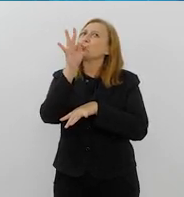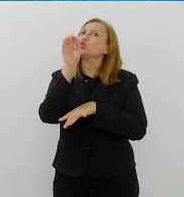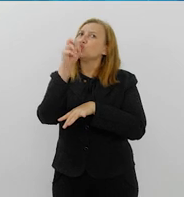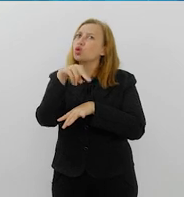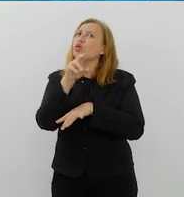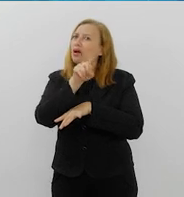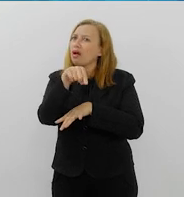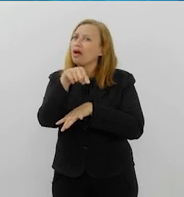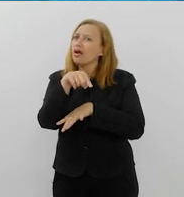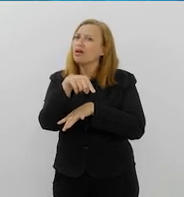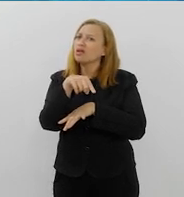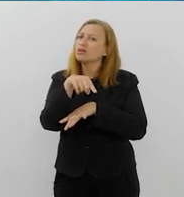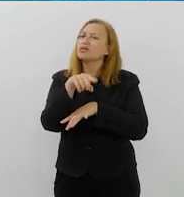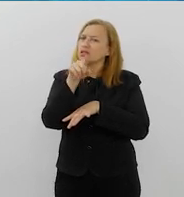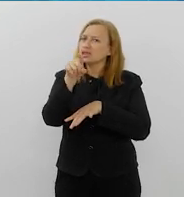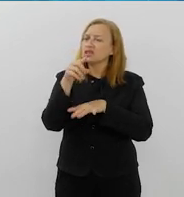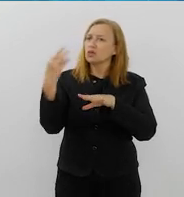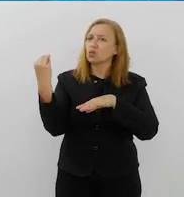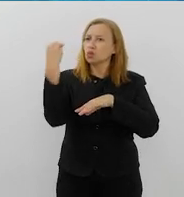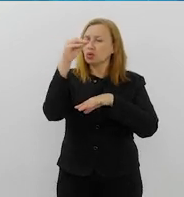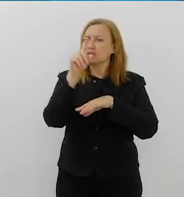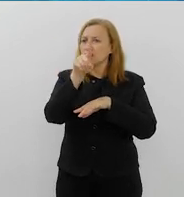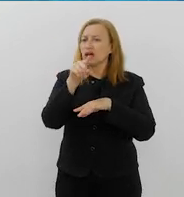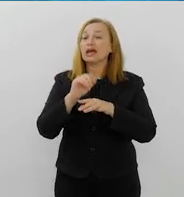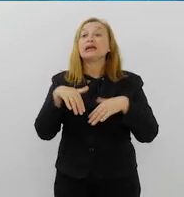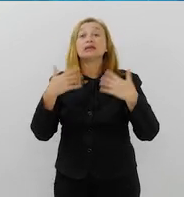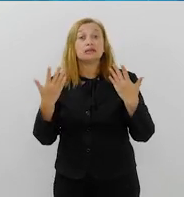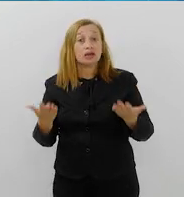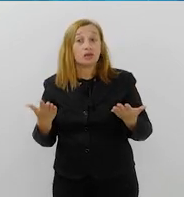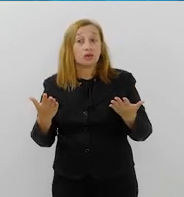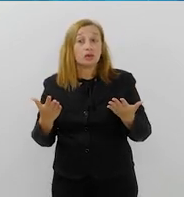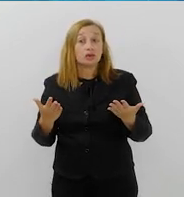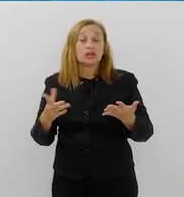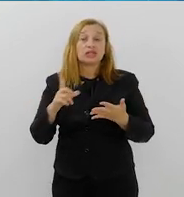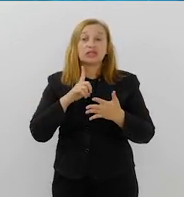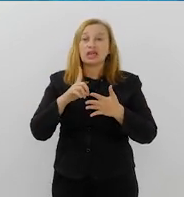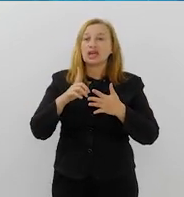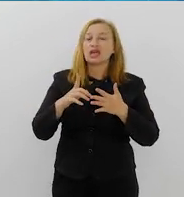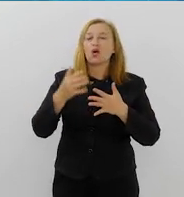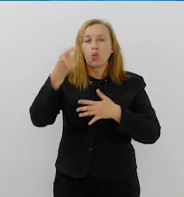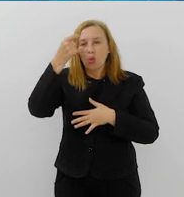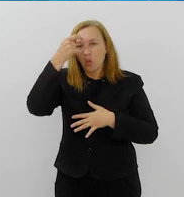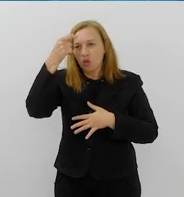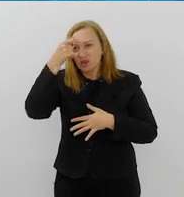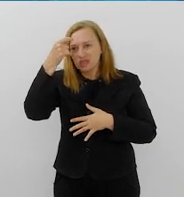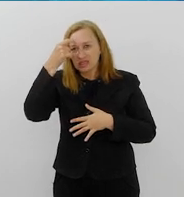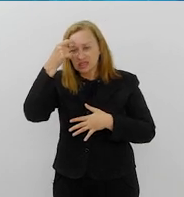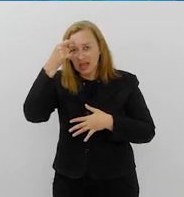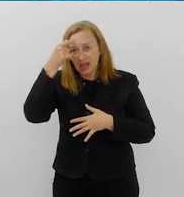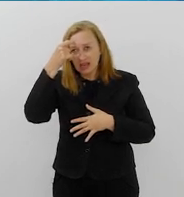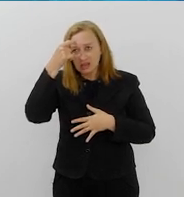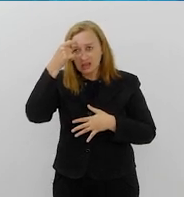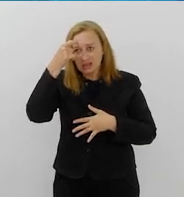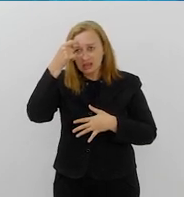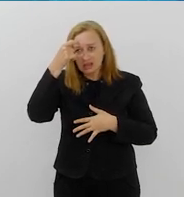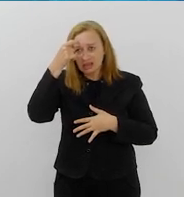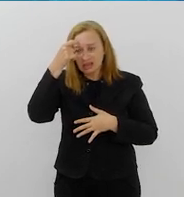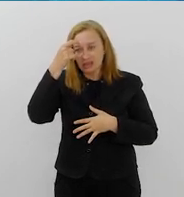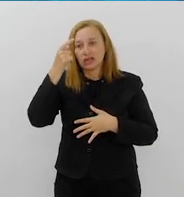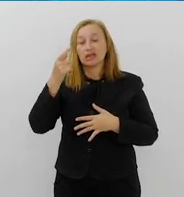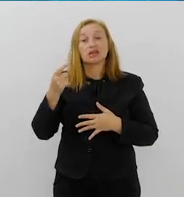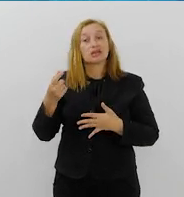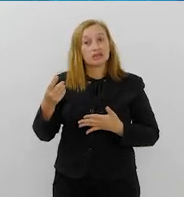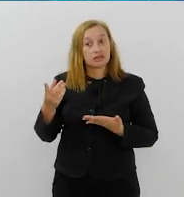o filtro, né? Você coloca o filtro, né? Então, ter muita consciência desse